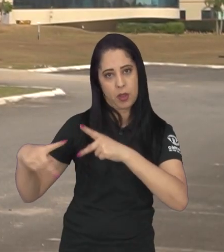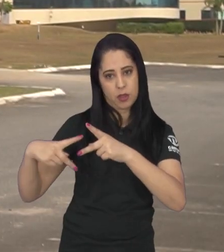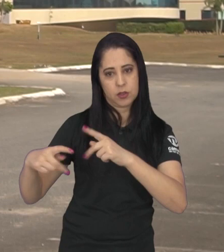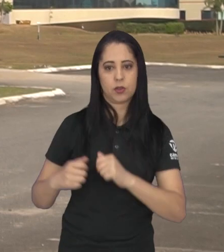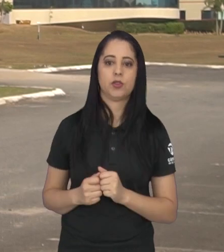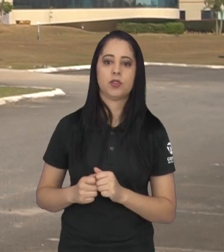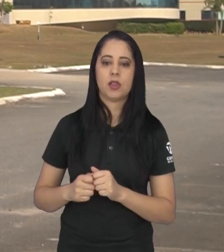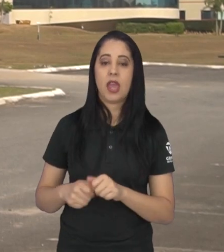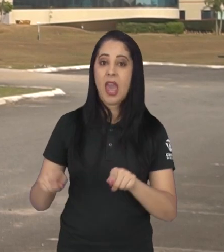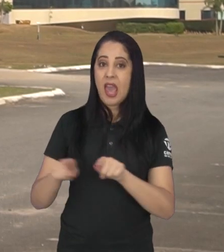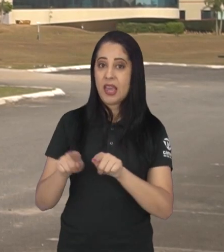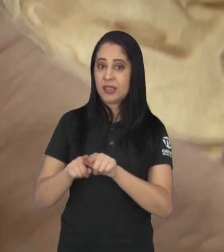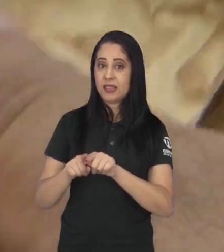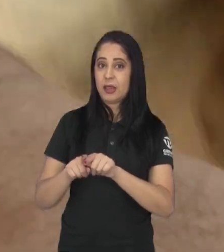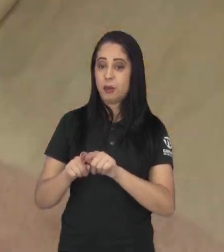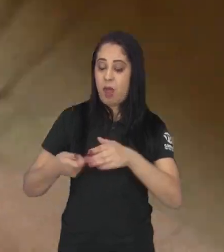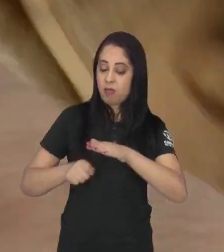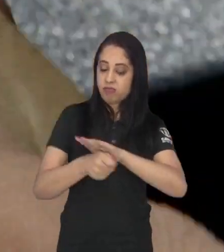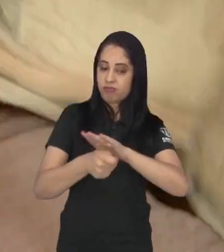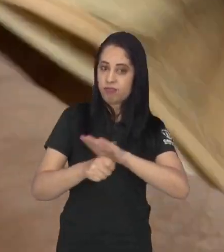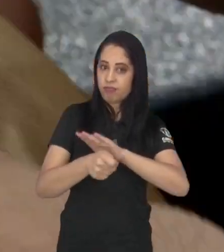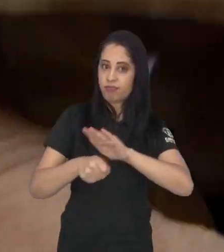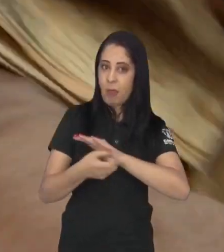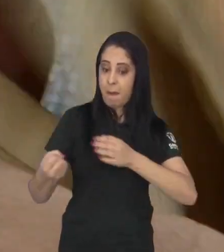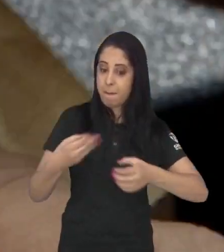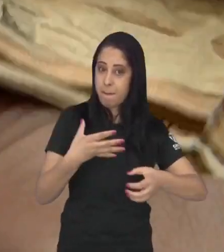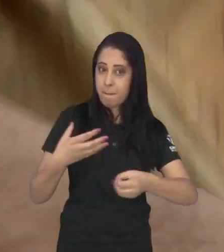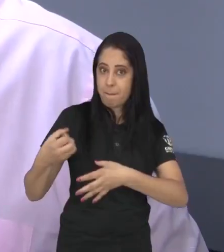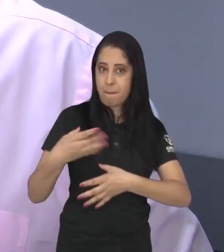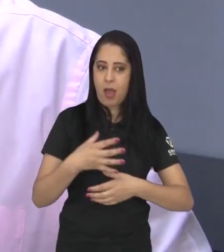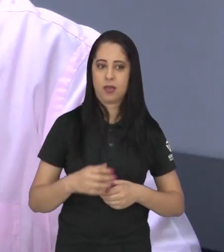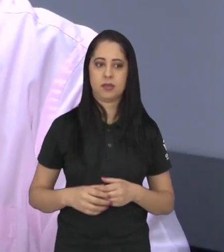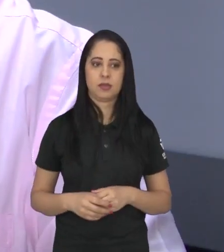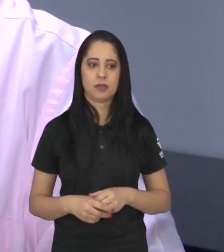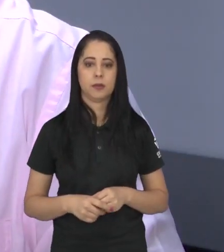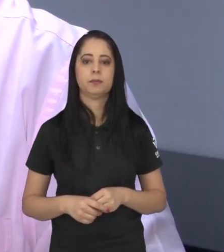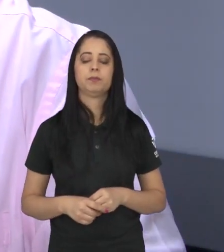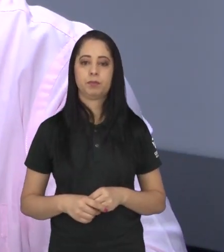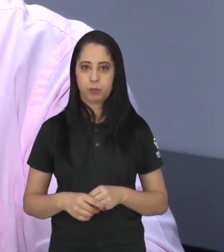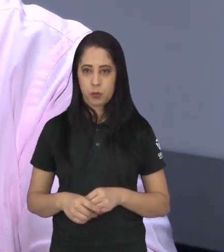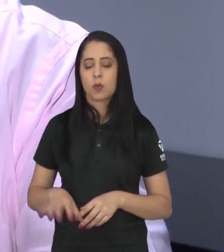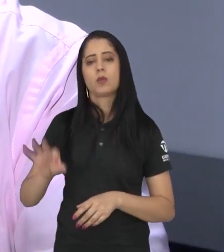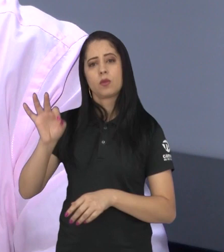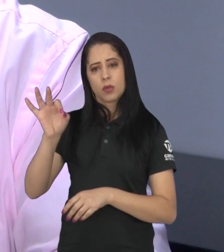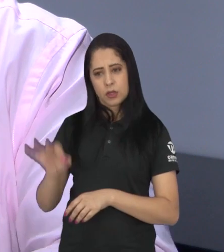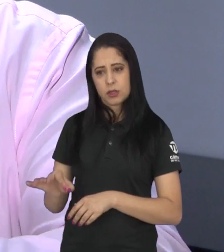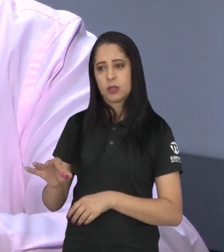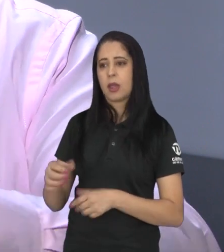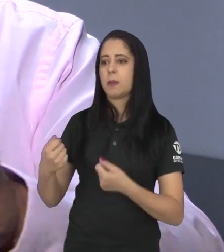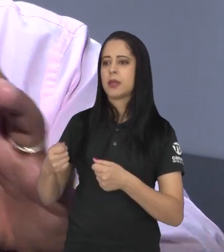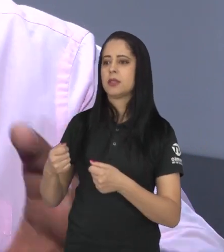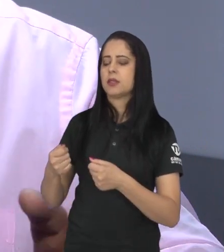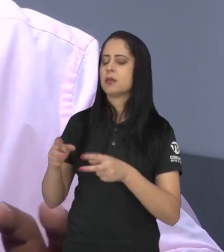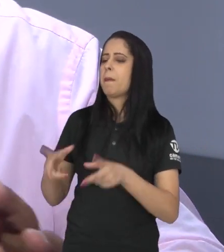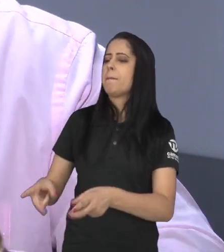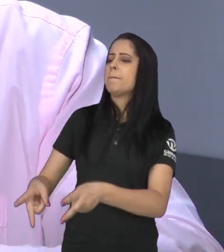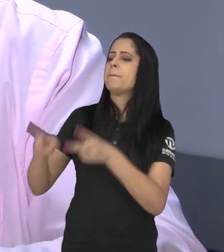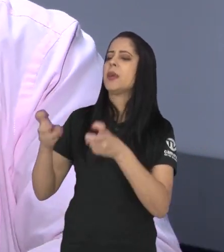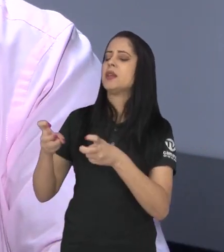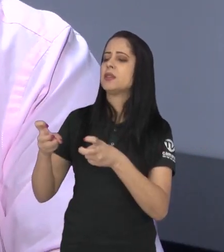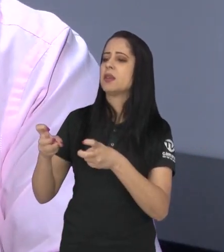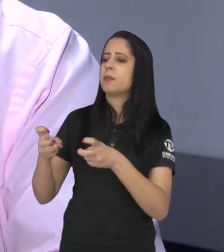instaladas no município e atrair novos investimentos para a cidade. É exatamente isso, é você olhar para o